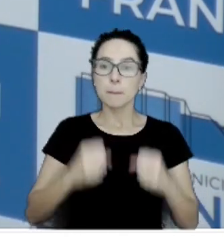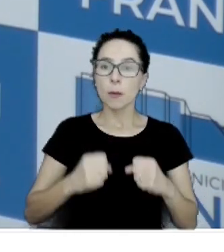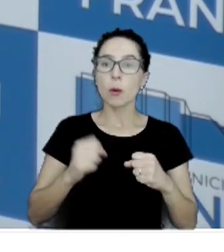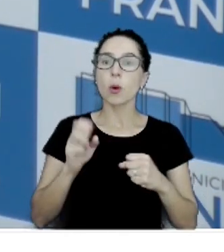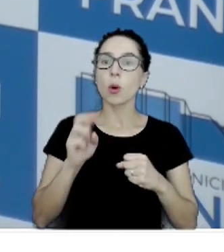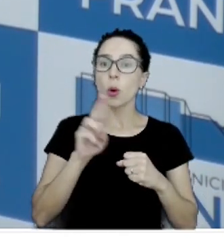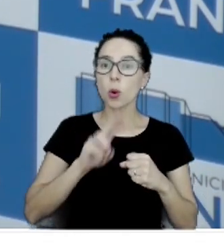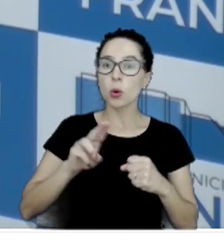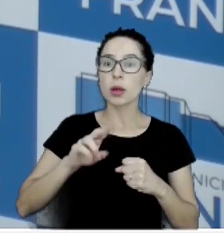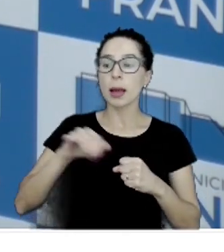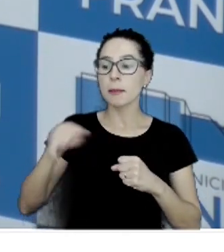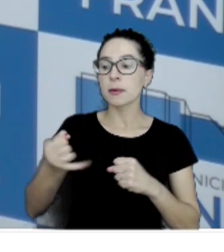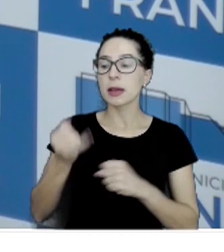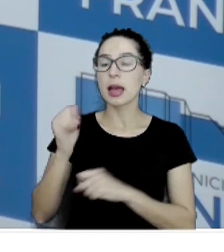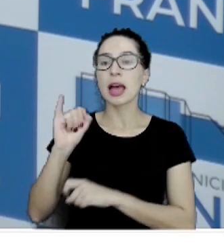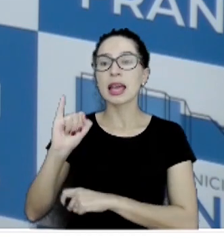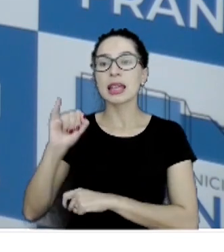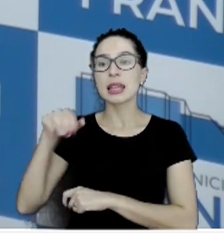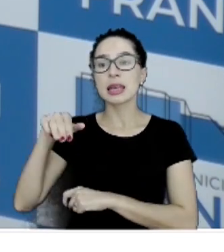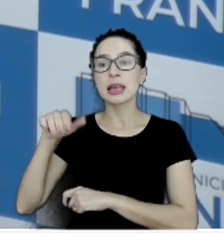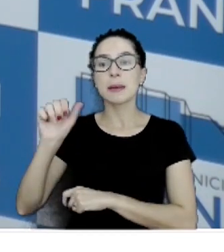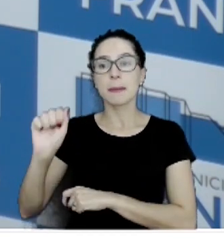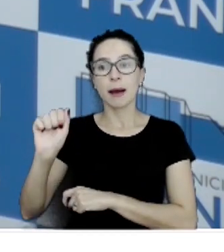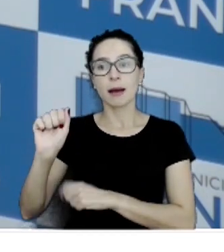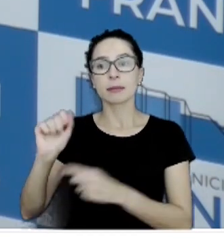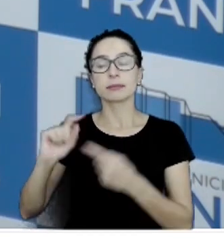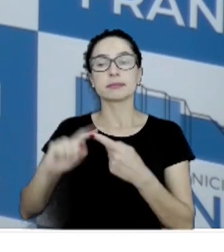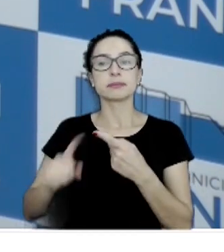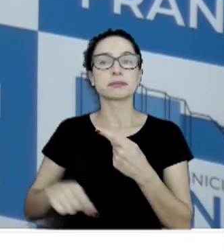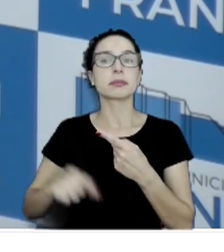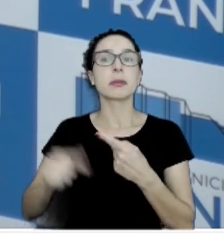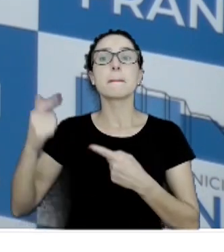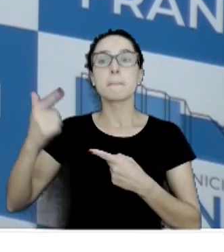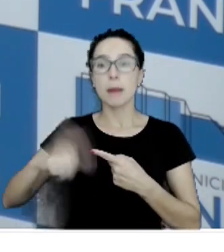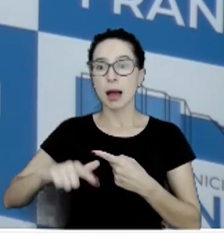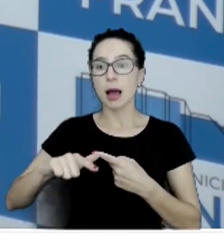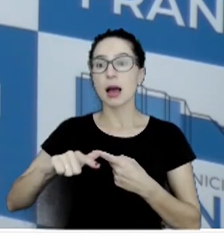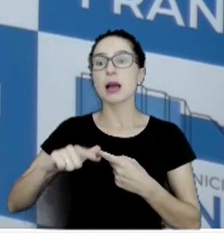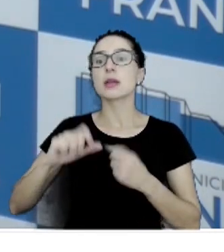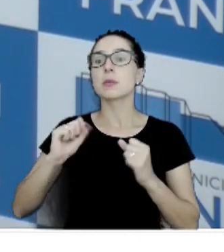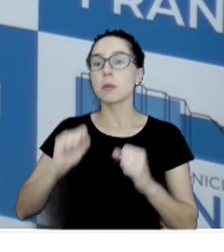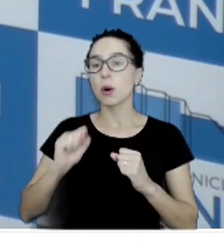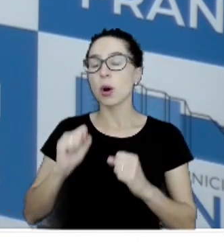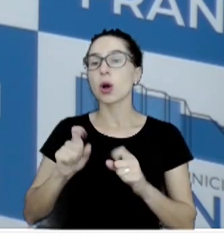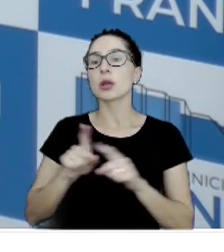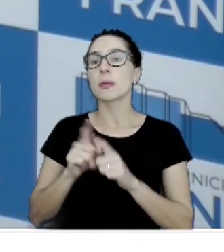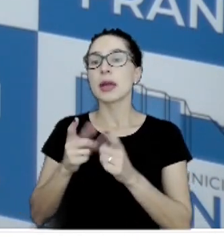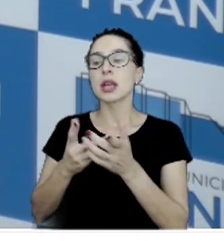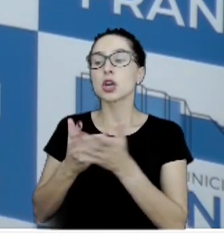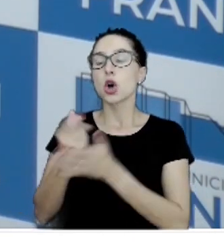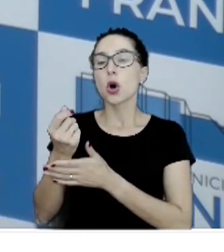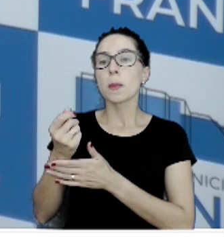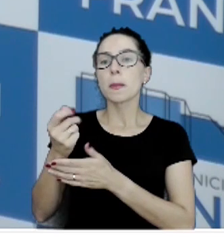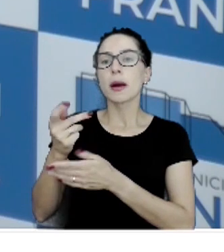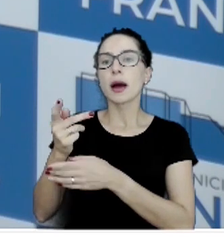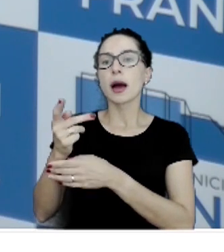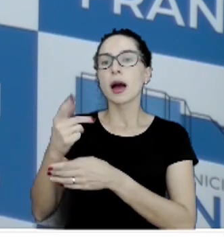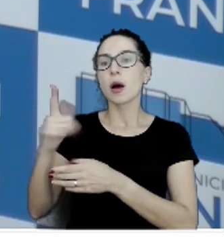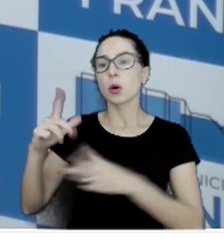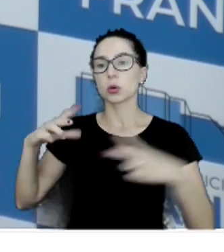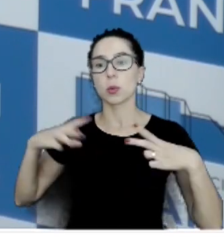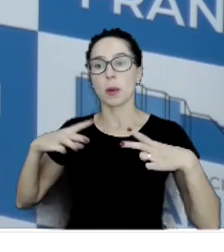IMA, tem outros, pode-se comprar serviço da iniciativa